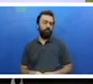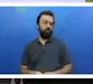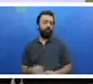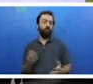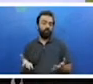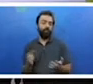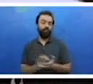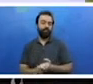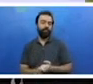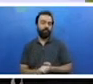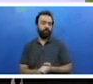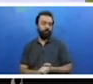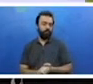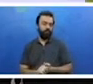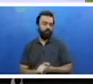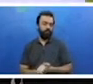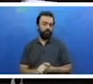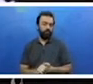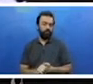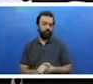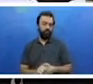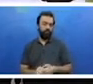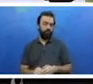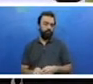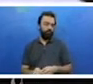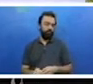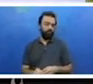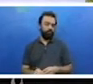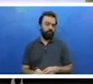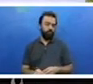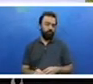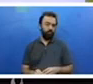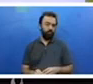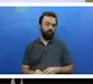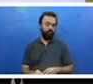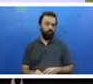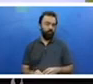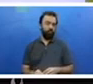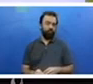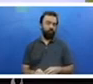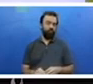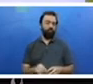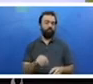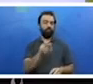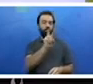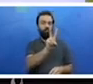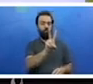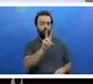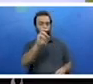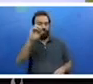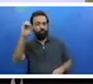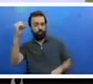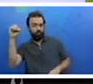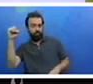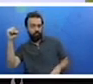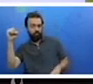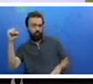Tá. Quando a vazão passou de 2 litros por minuto para 8 litros por minuto, ó, de